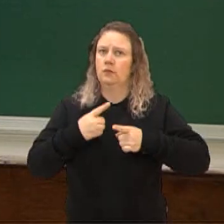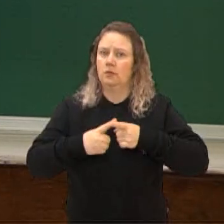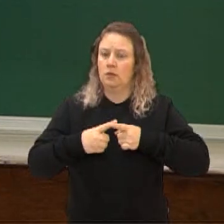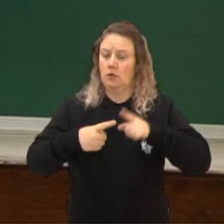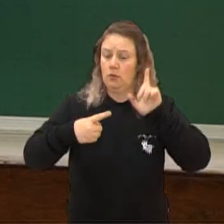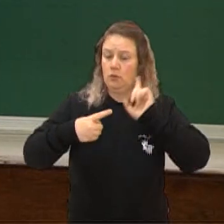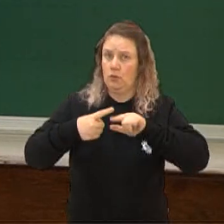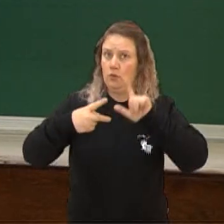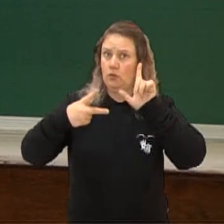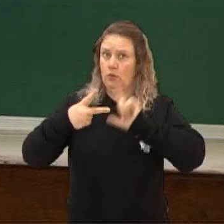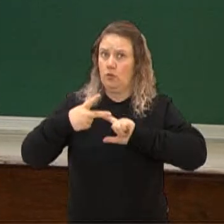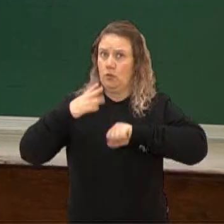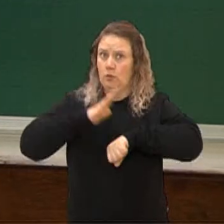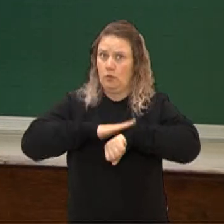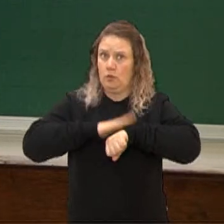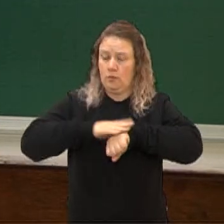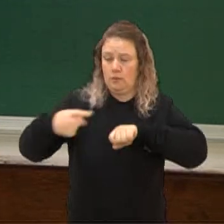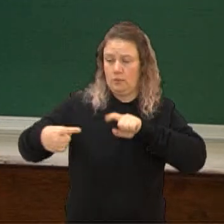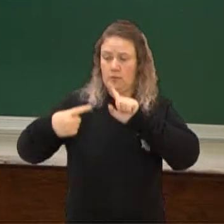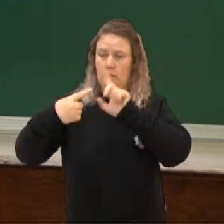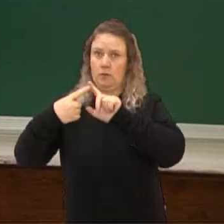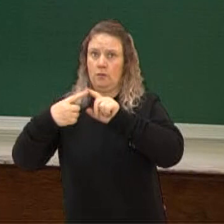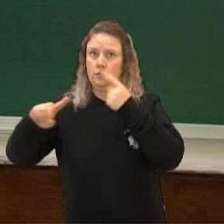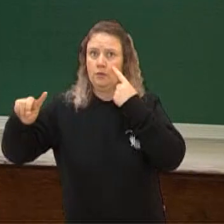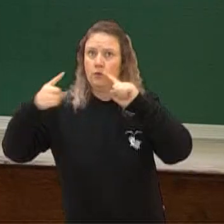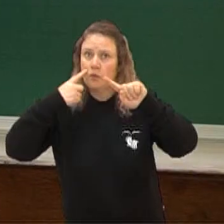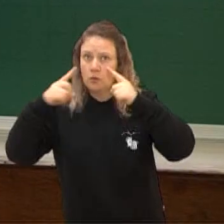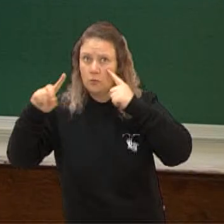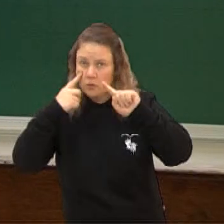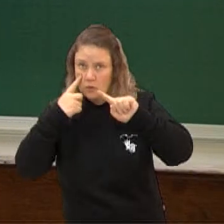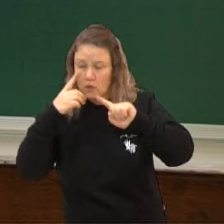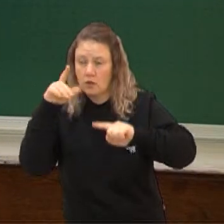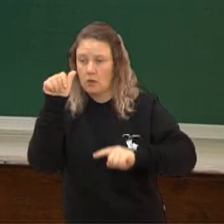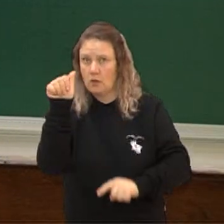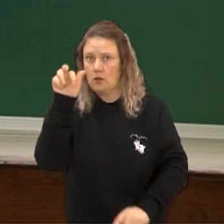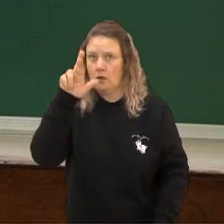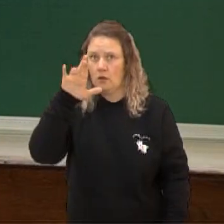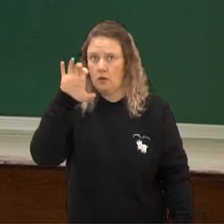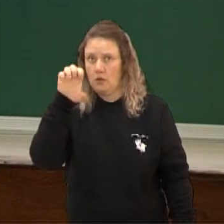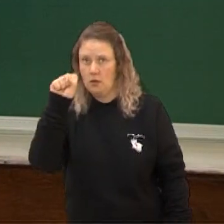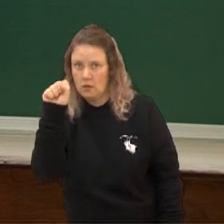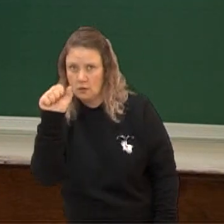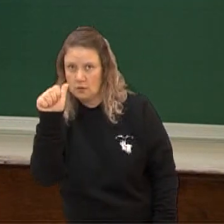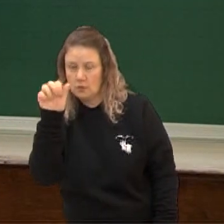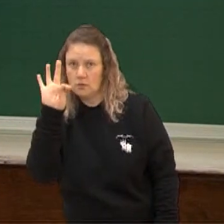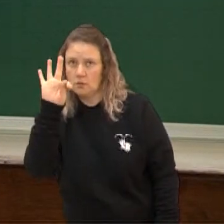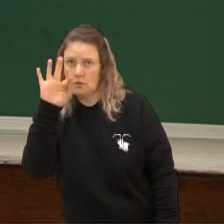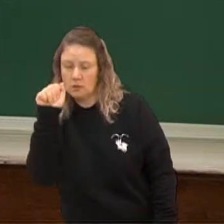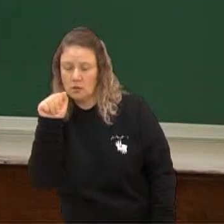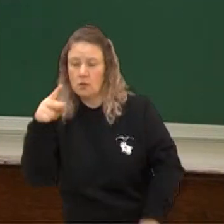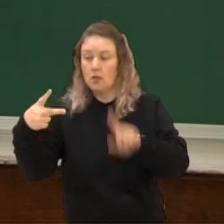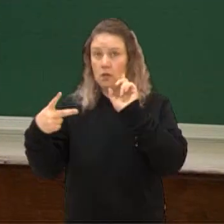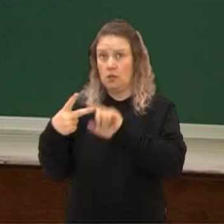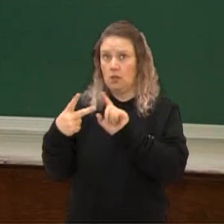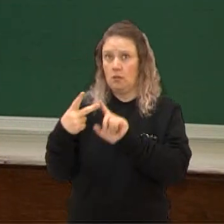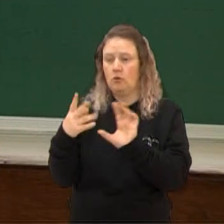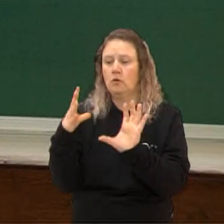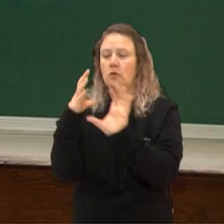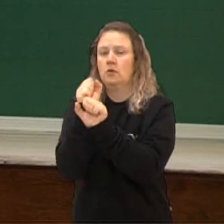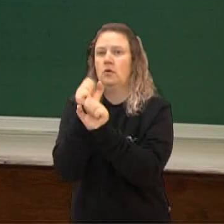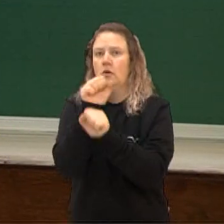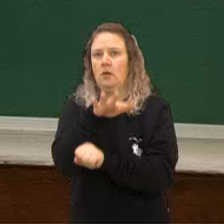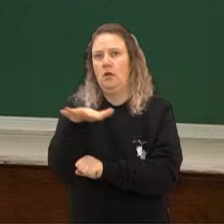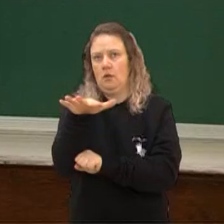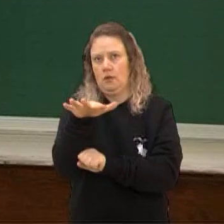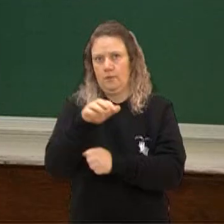passos. Nós temos que descobrir o tamanho da aresta do cubo para depois calcular a sua área. Então vamos lá. Se a diagonal é a